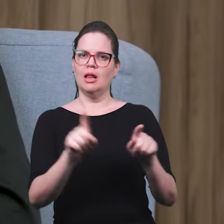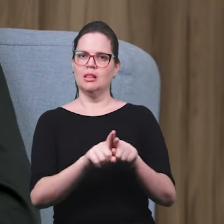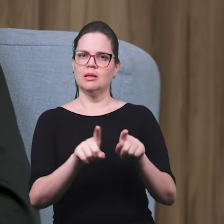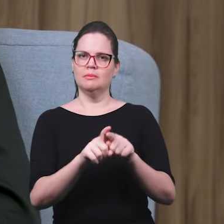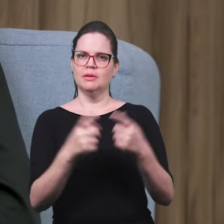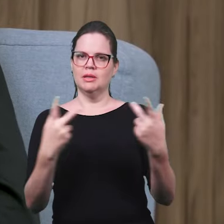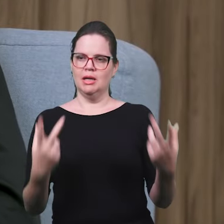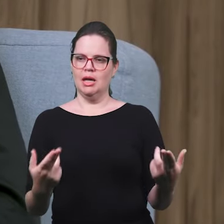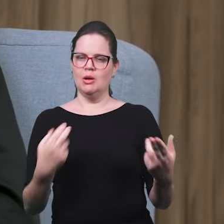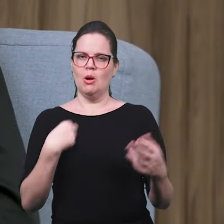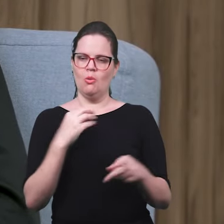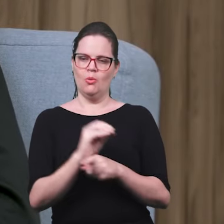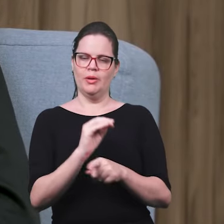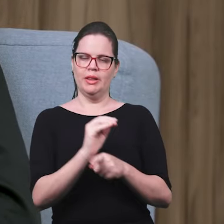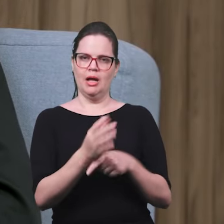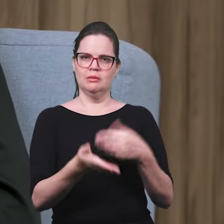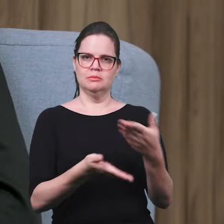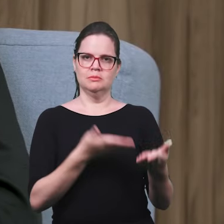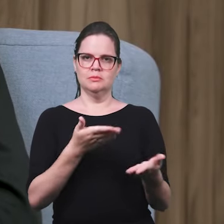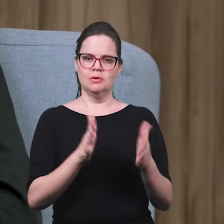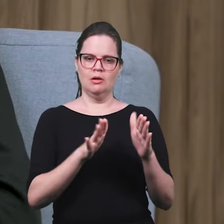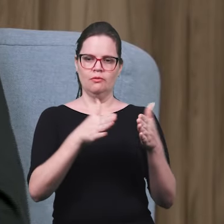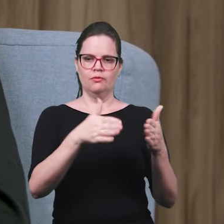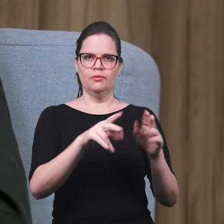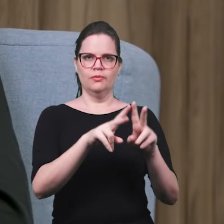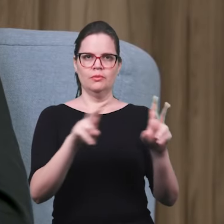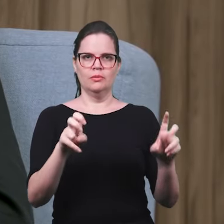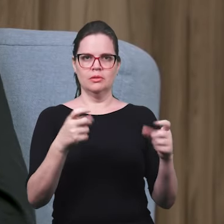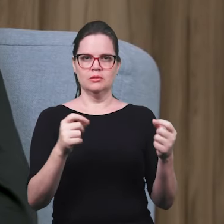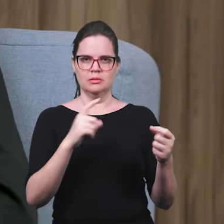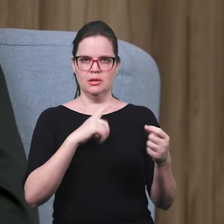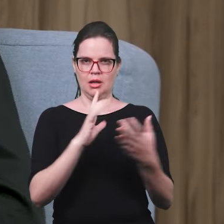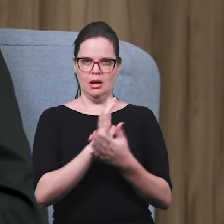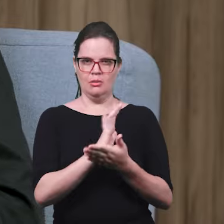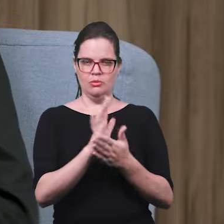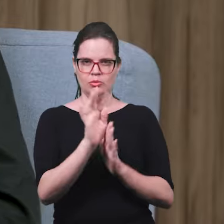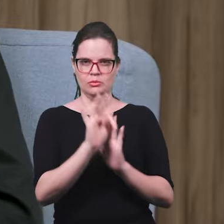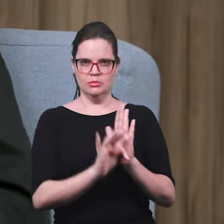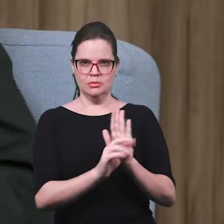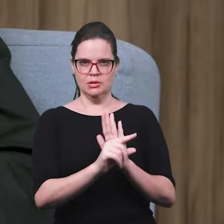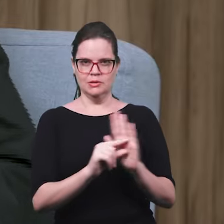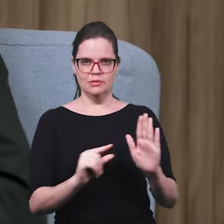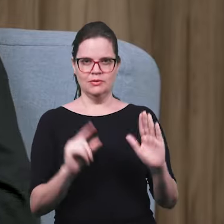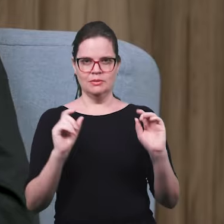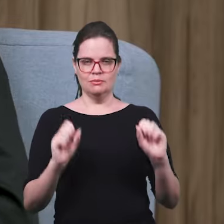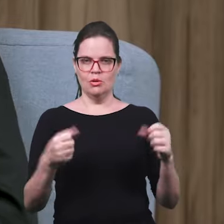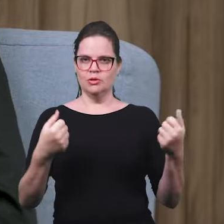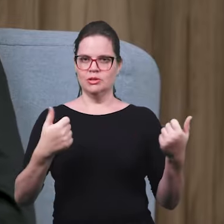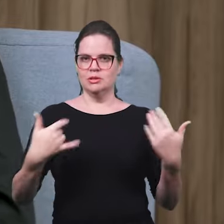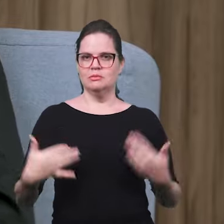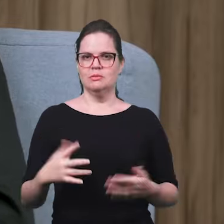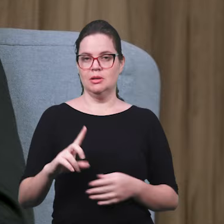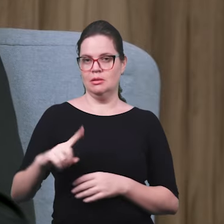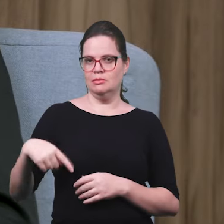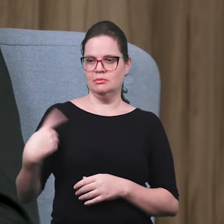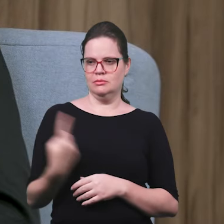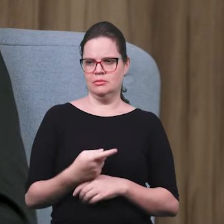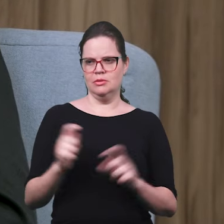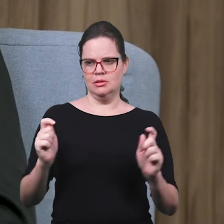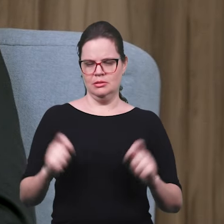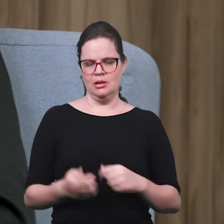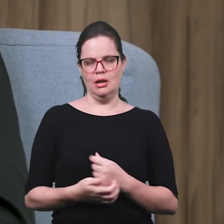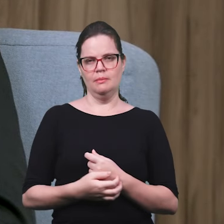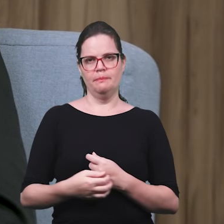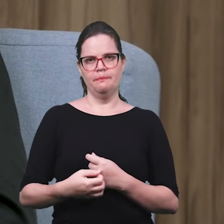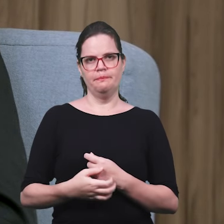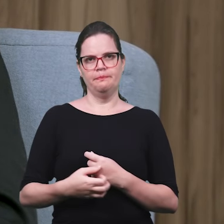Deus certamente esses cuidados, mas especificamente, tem algum texto bíblico, tem alguma passagem que nós